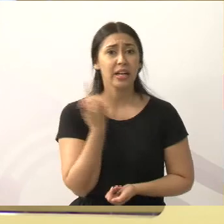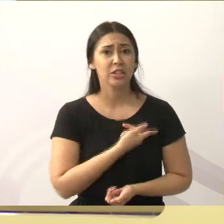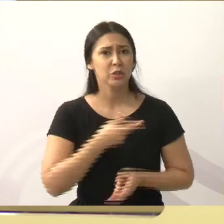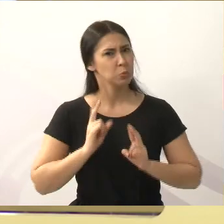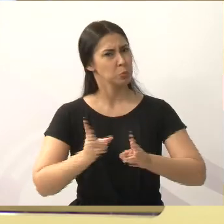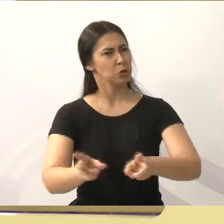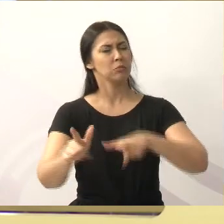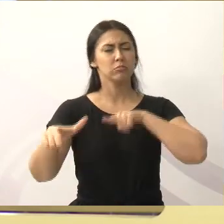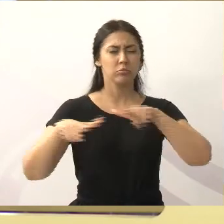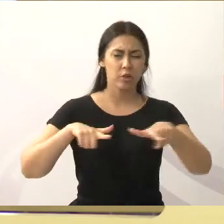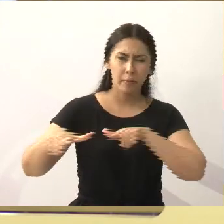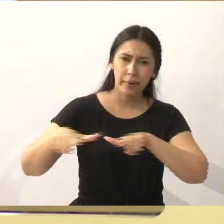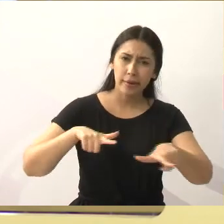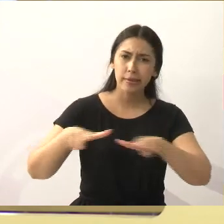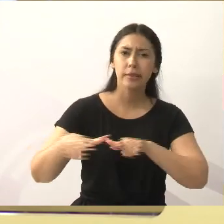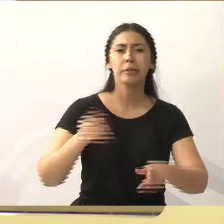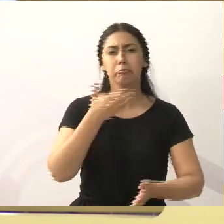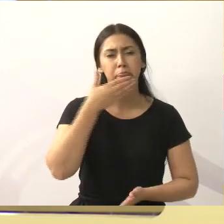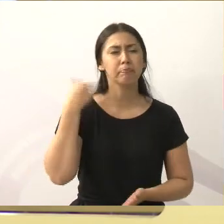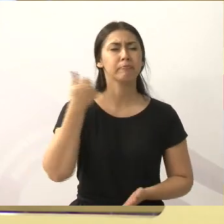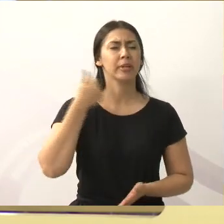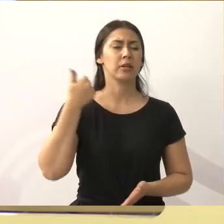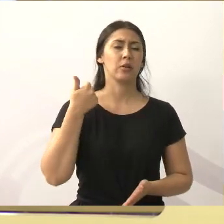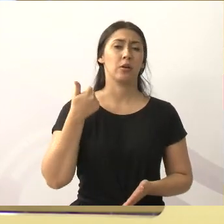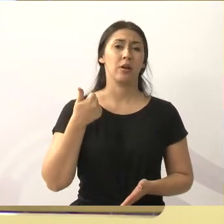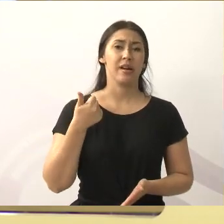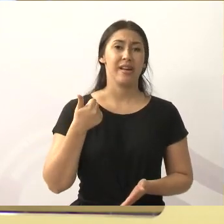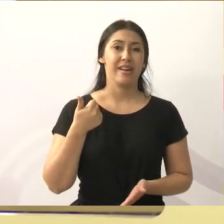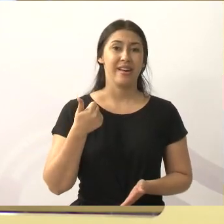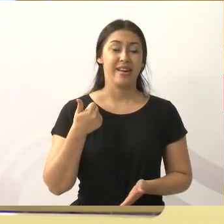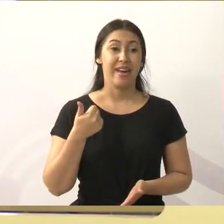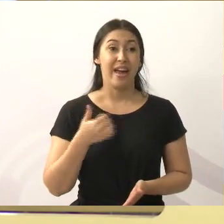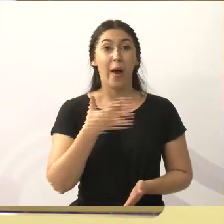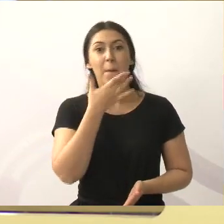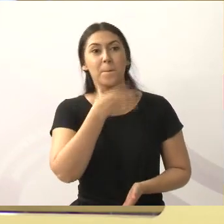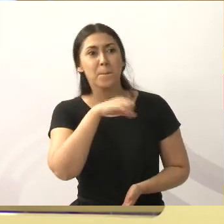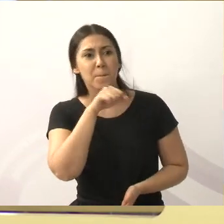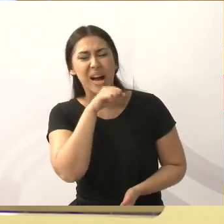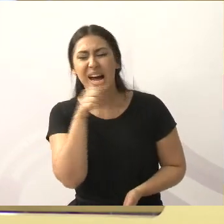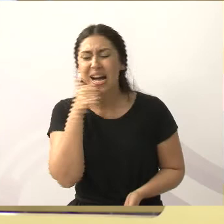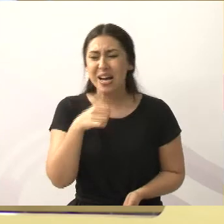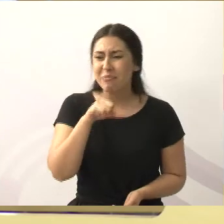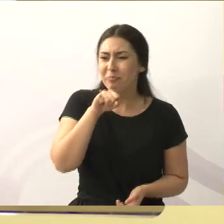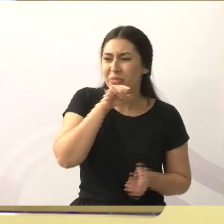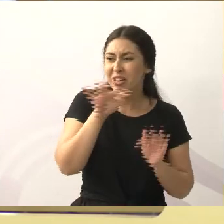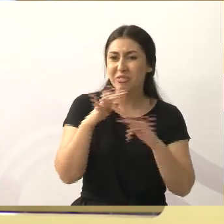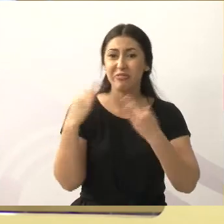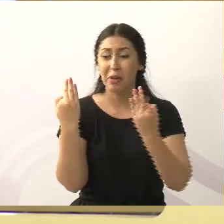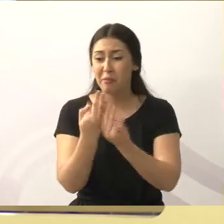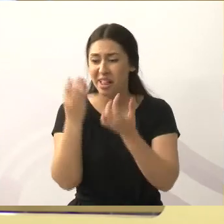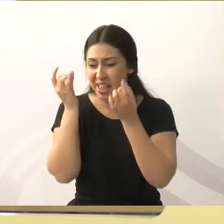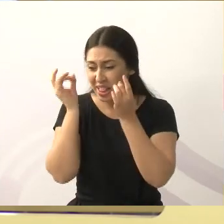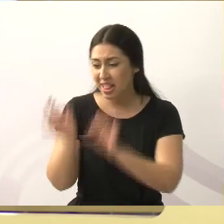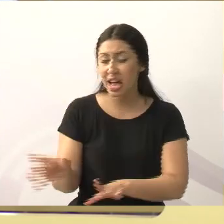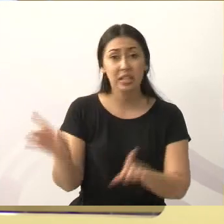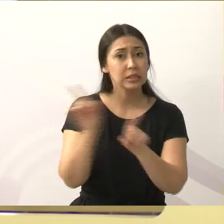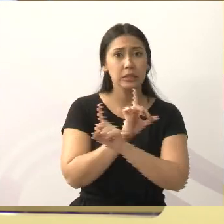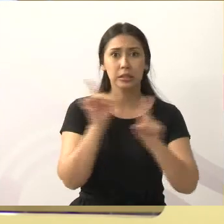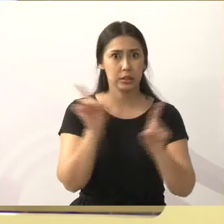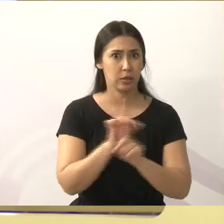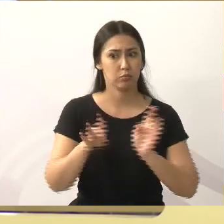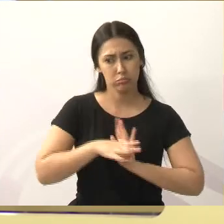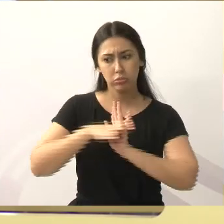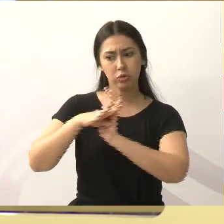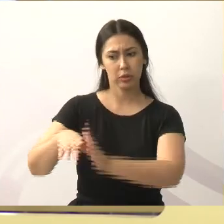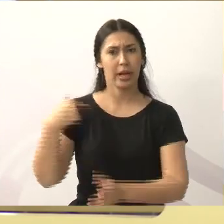continuar trabalhando, vamos continuar melhorando, para que nenhum pai de família, nenhuma família fique desamparado, para que a gente